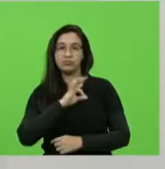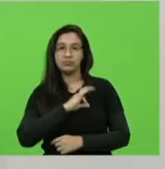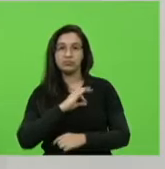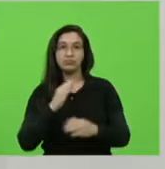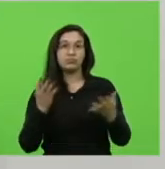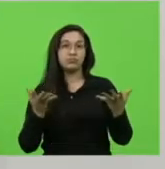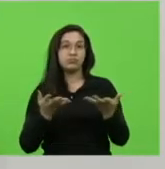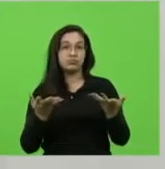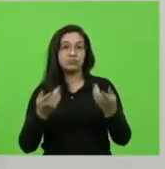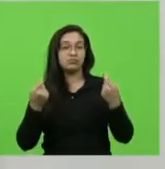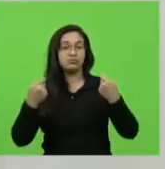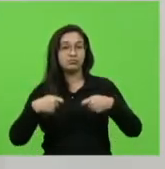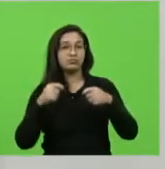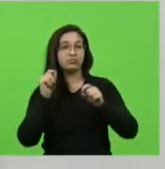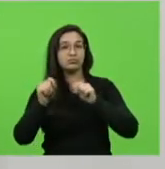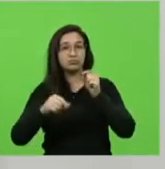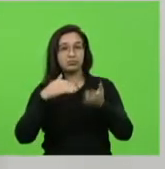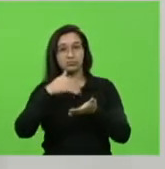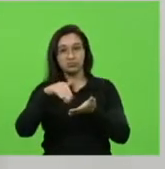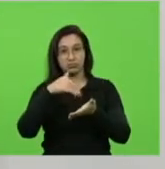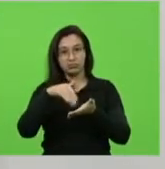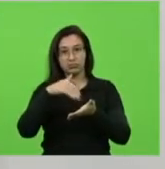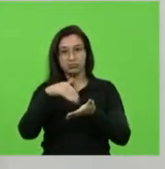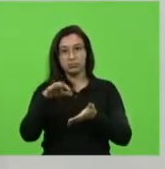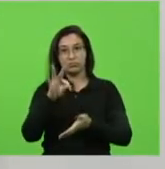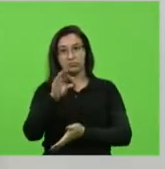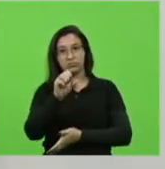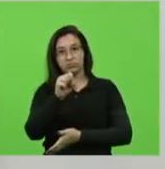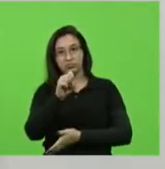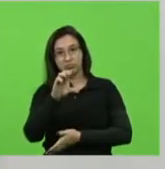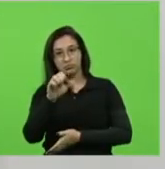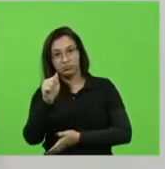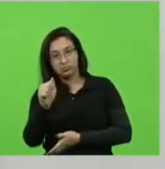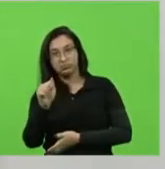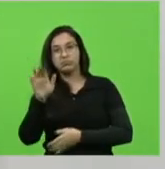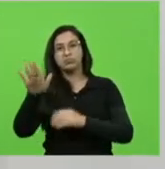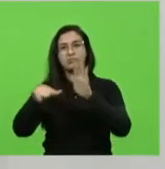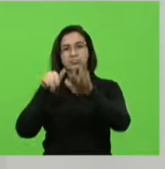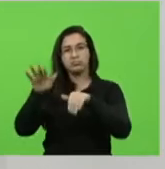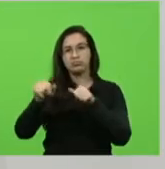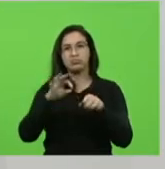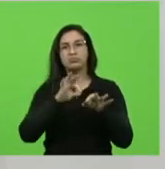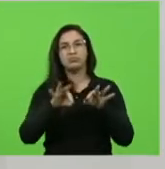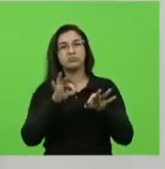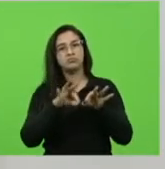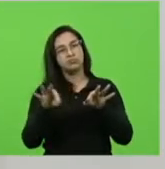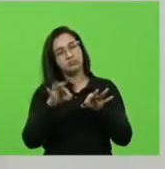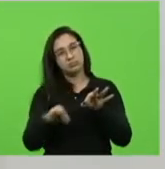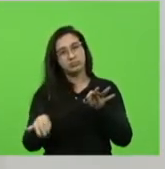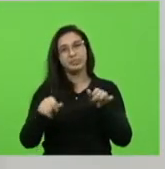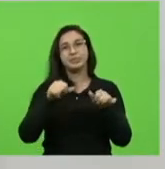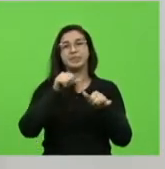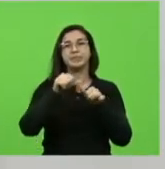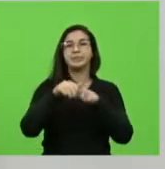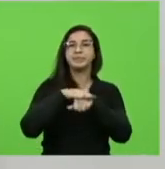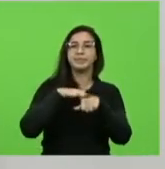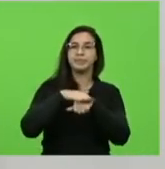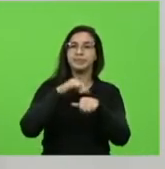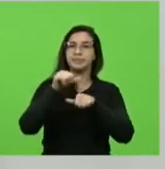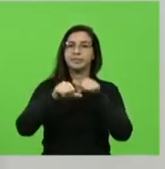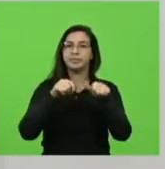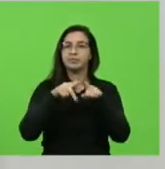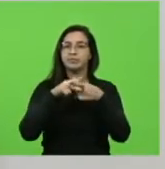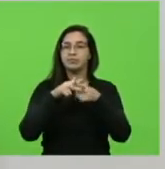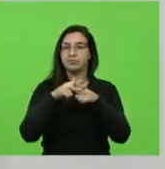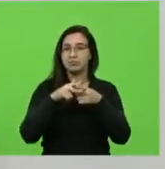Administração, para o secretário Tasca, chamar as entidades e fazer essa renegociação para que haja imediatamente